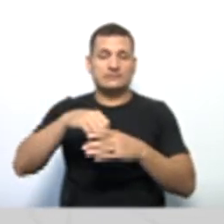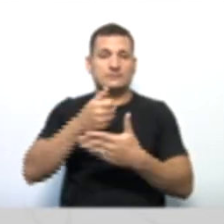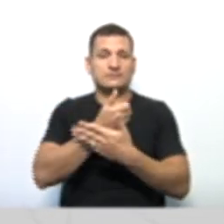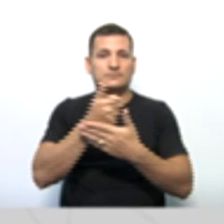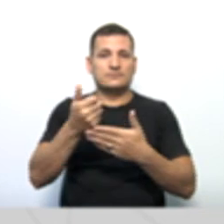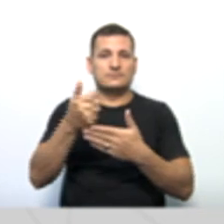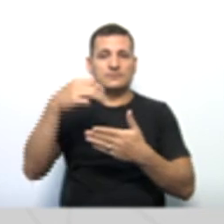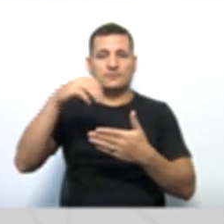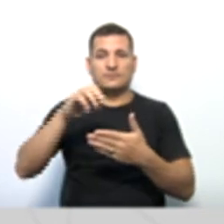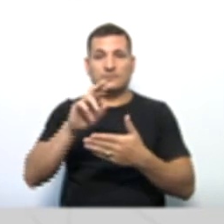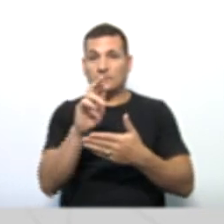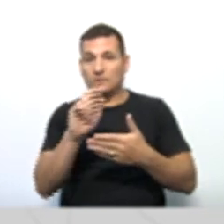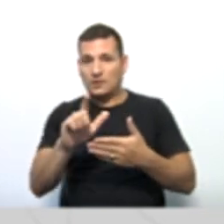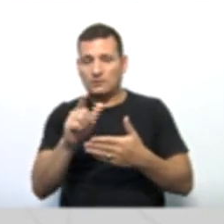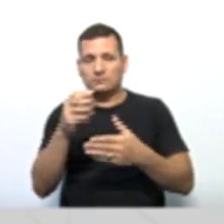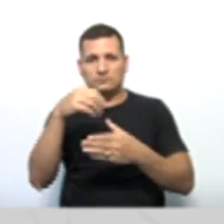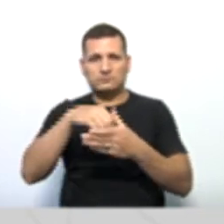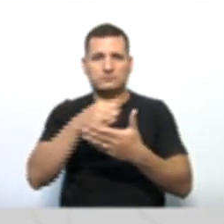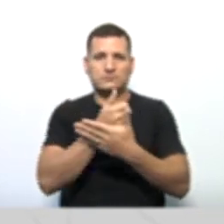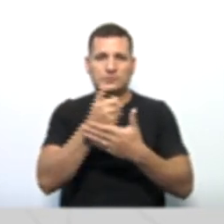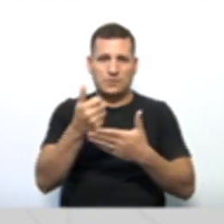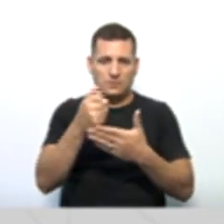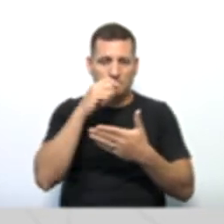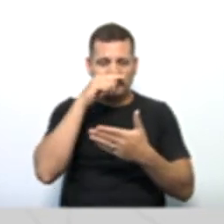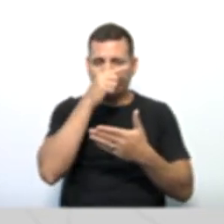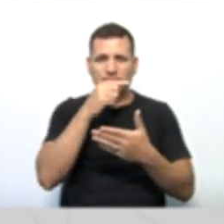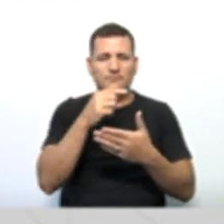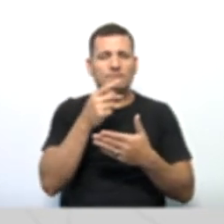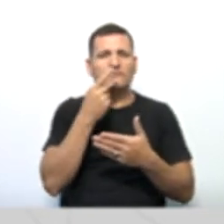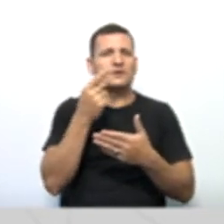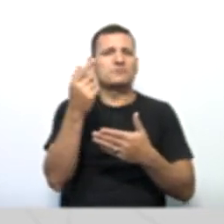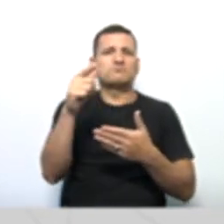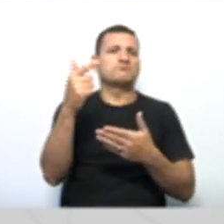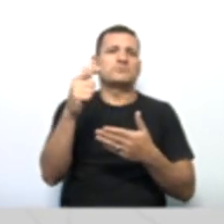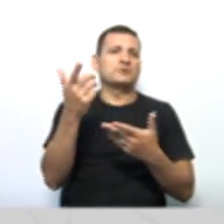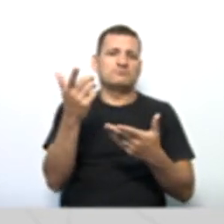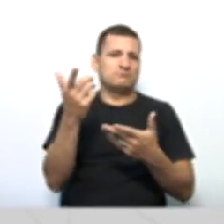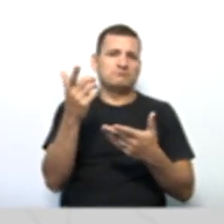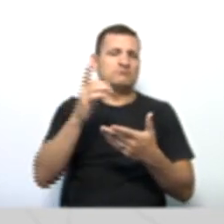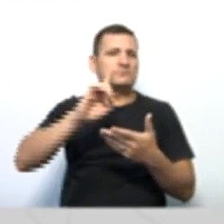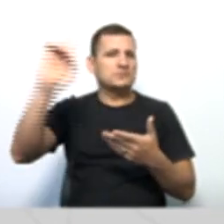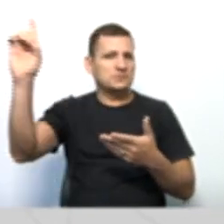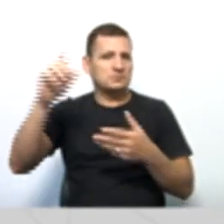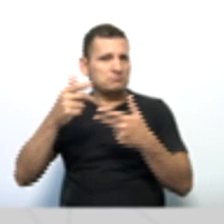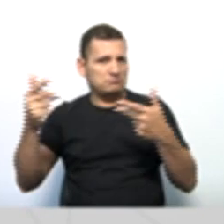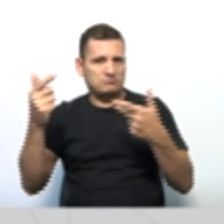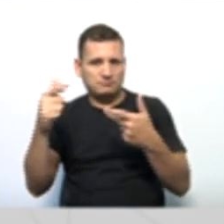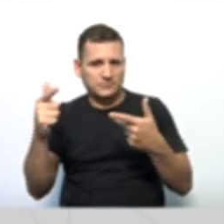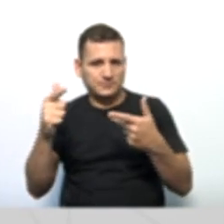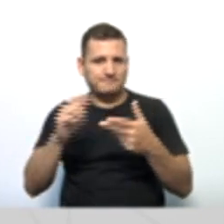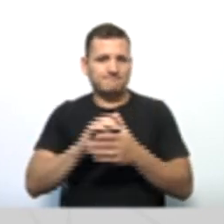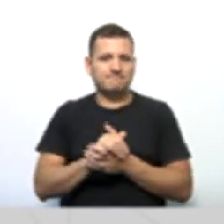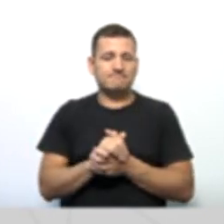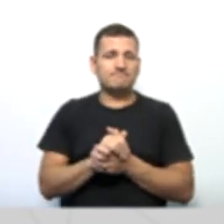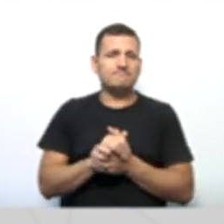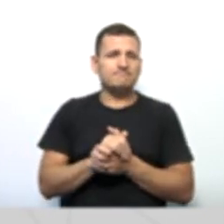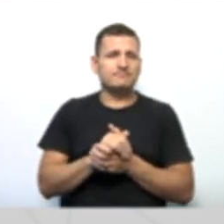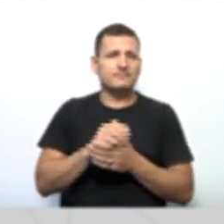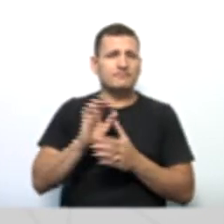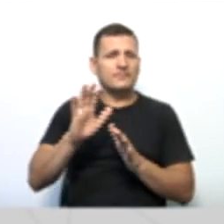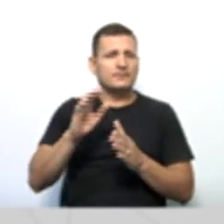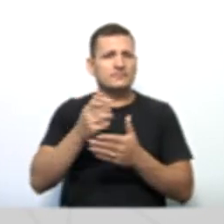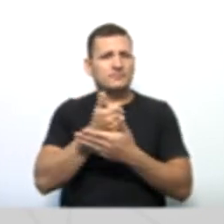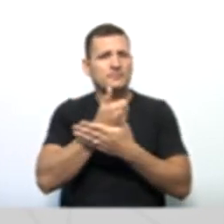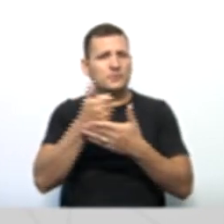ter filósofos nessa época que vão ainda manter a ideia de que Deus existe, que existe uma divindade. Mas no campo da moral,